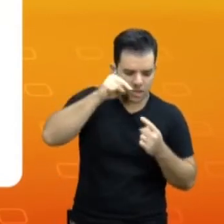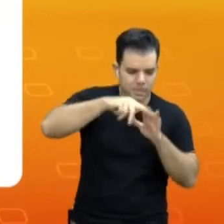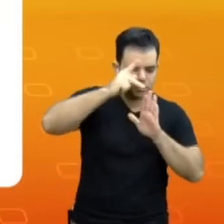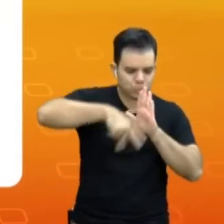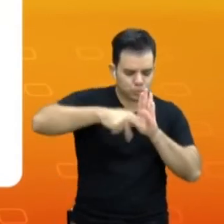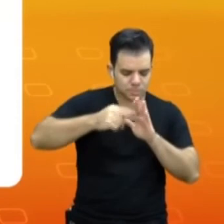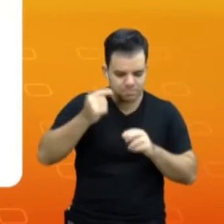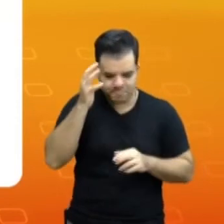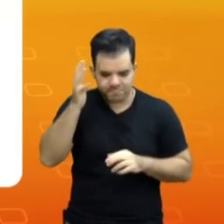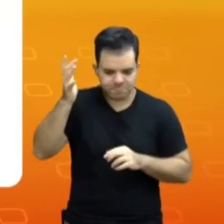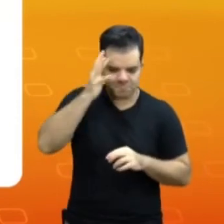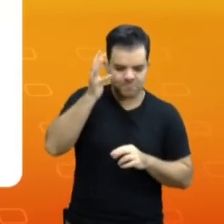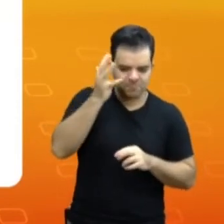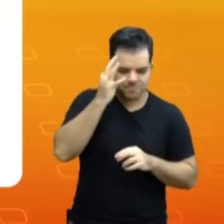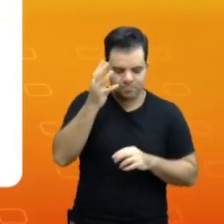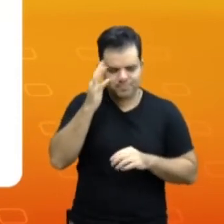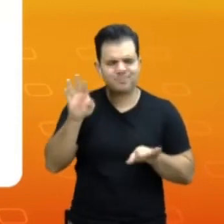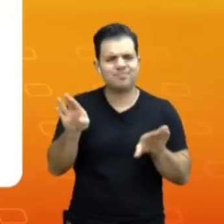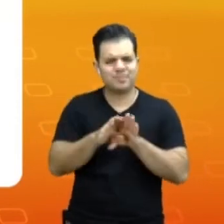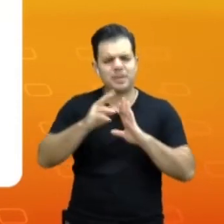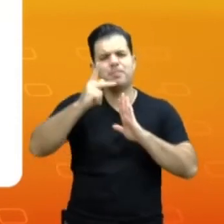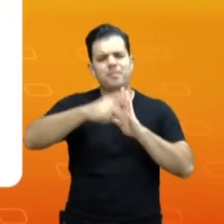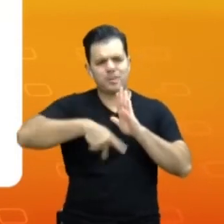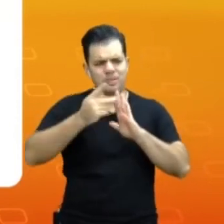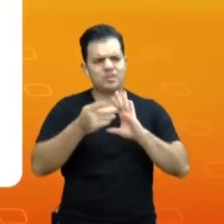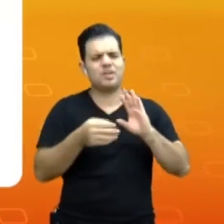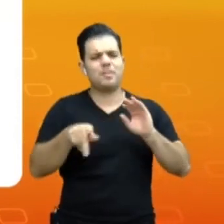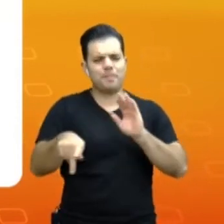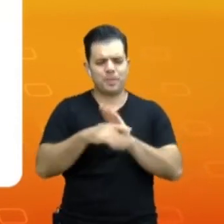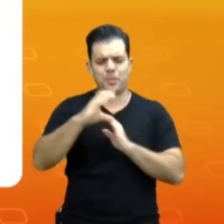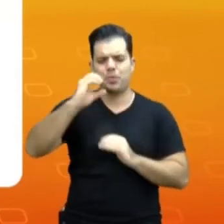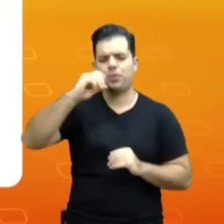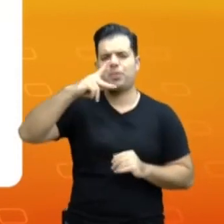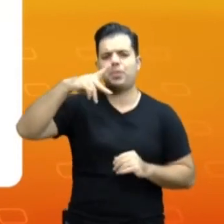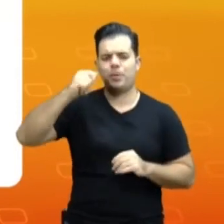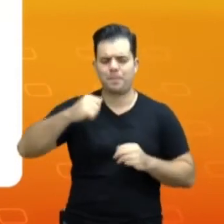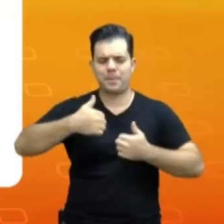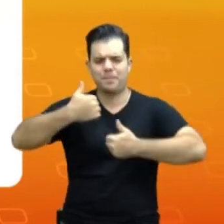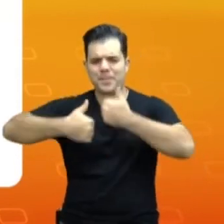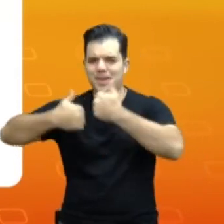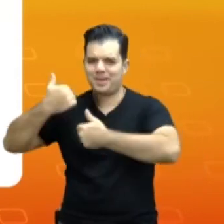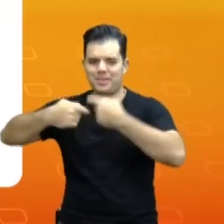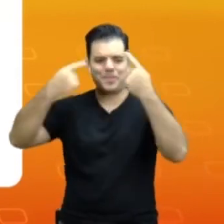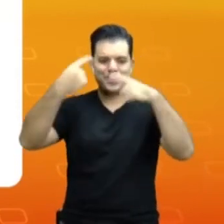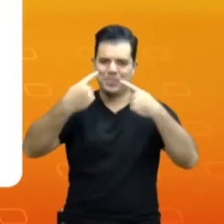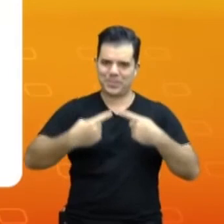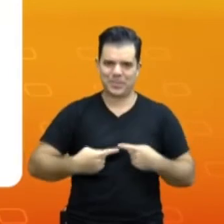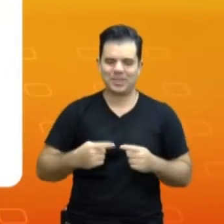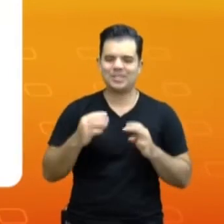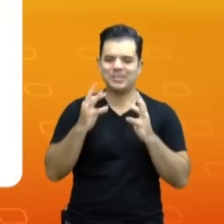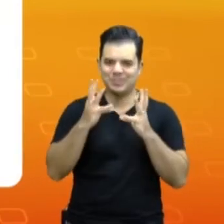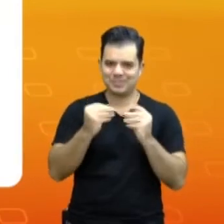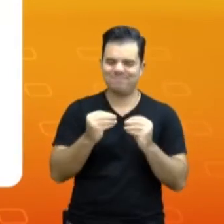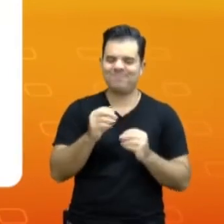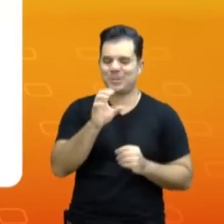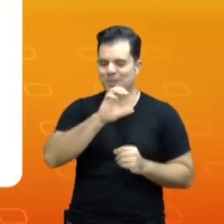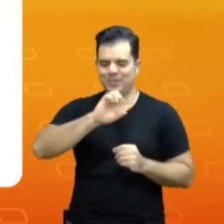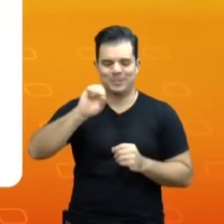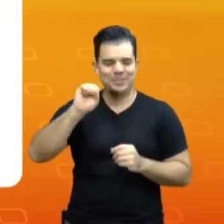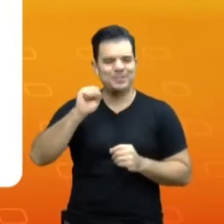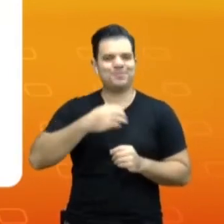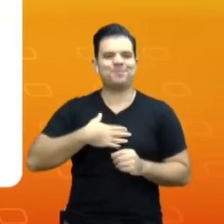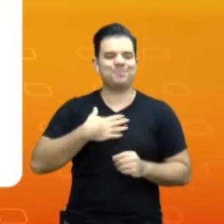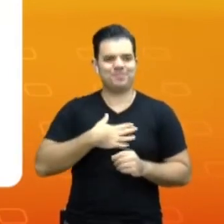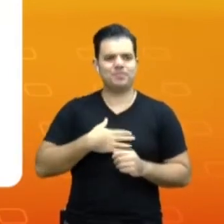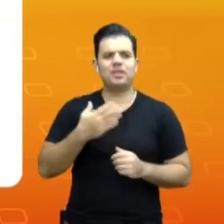gente, para o nosso projeto de Copa do Mundo. Então vai ser espetacular. Eu só queria realmente